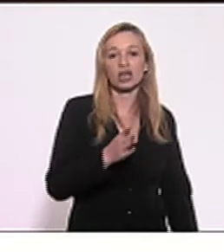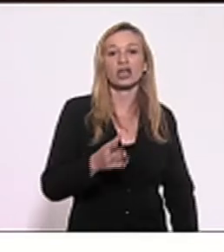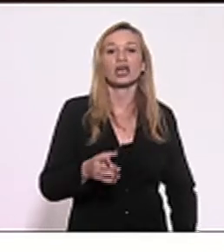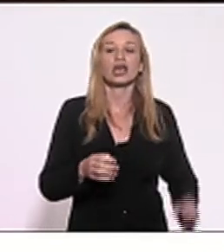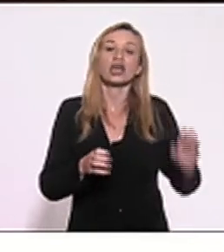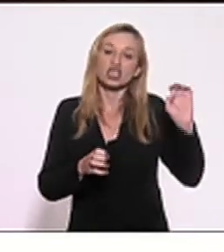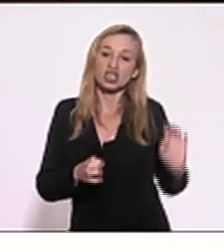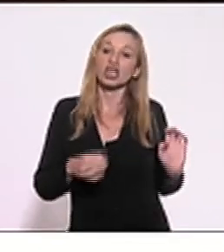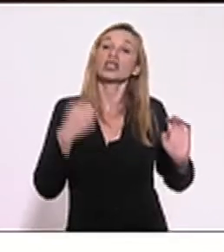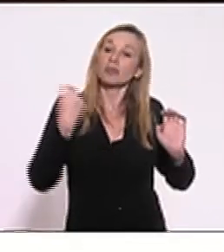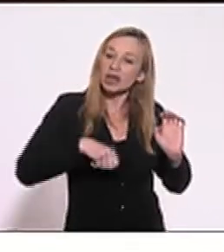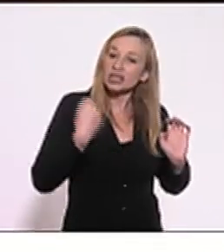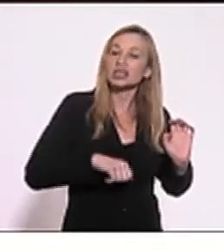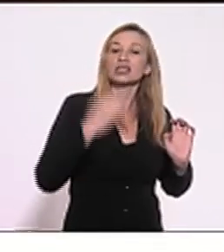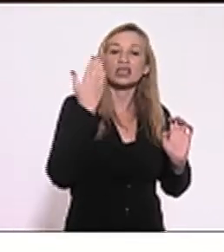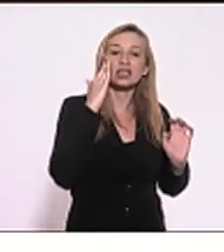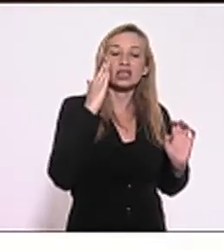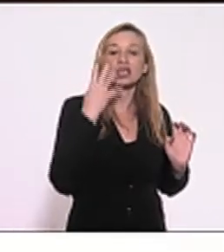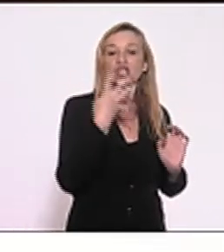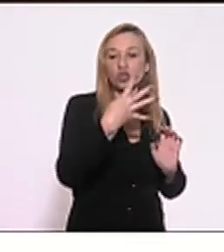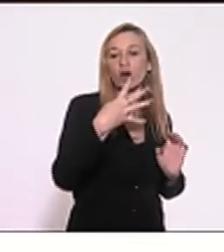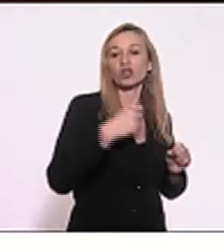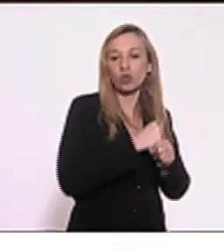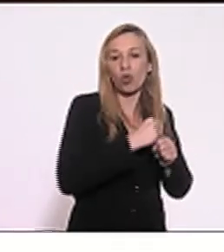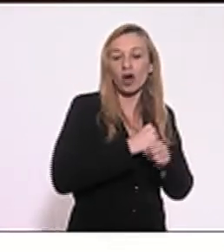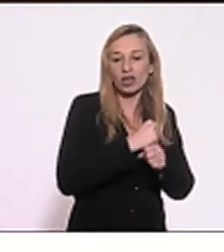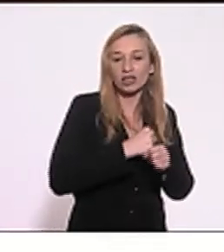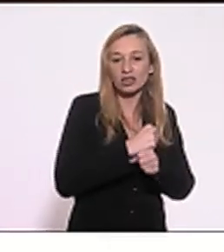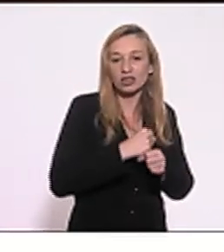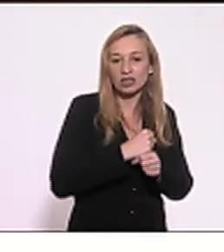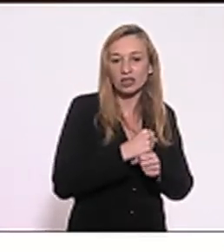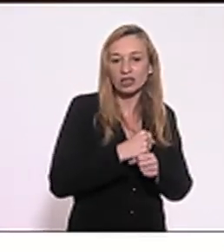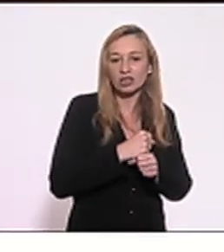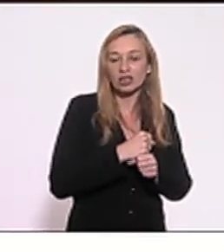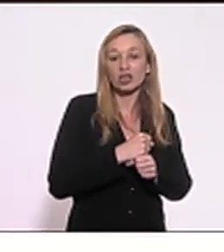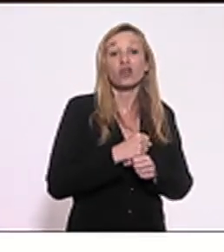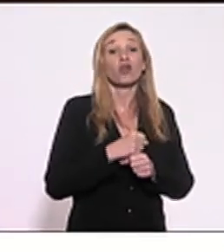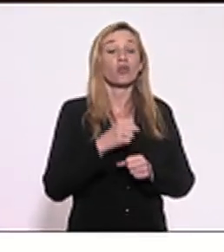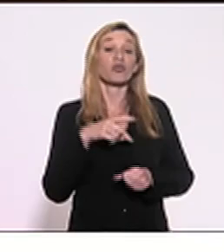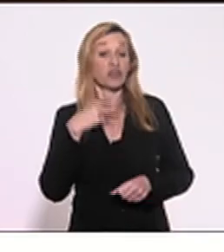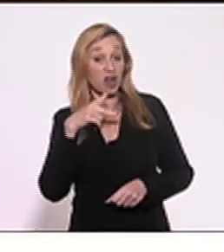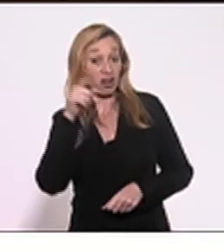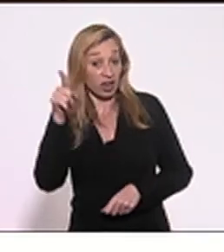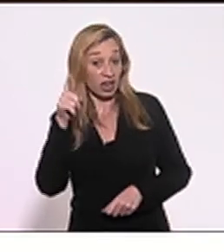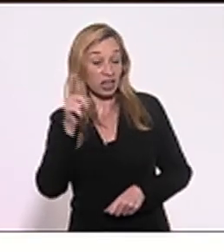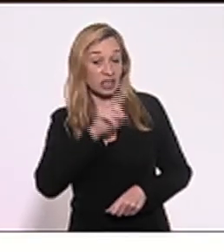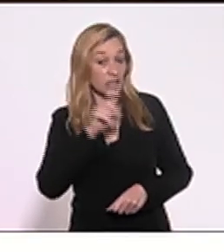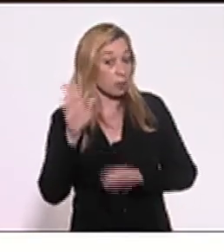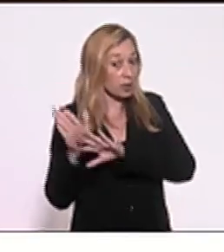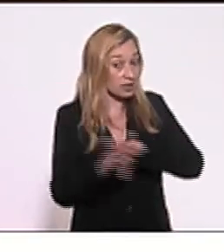que entender que esses próximos 4 anos, como eles dizem, não passarão. Obrigado, presidente.